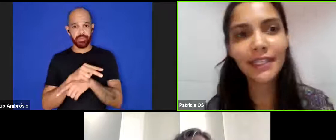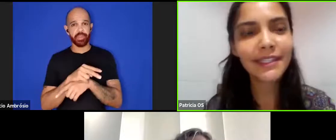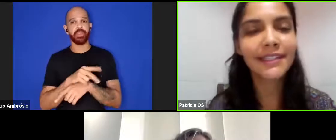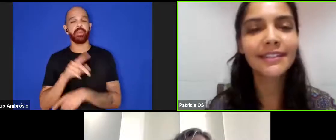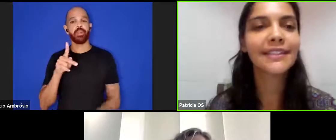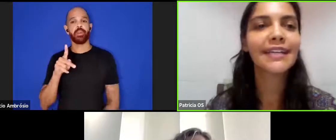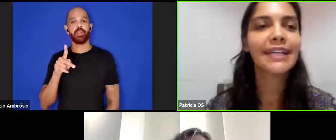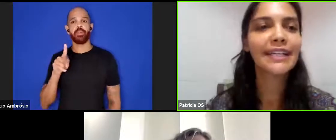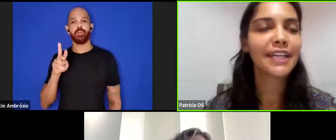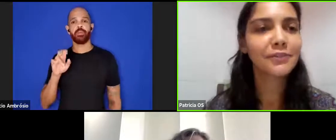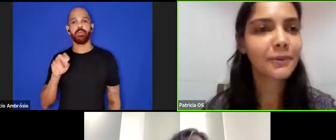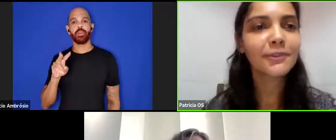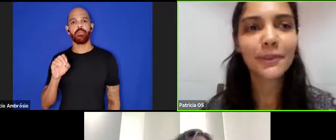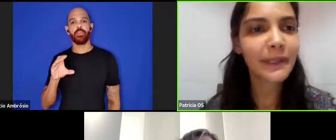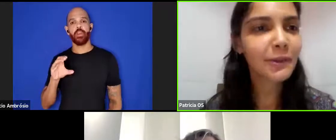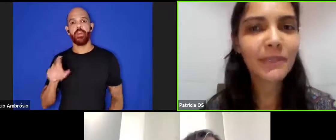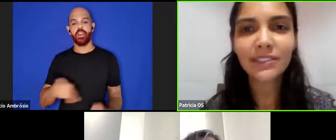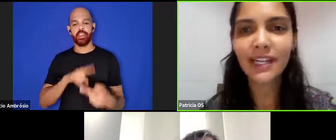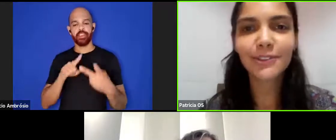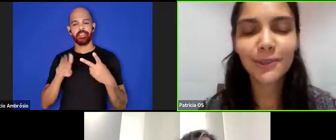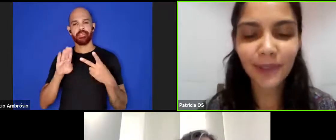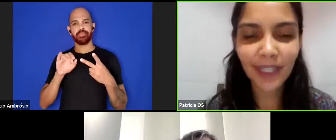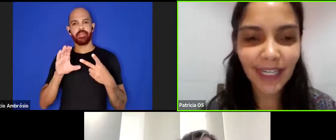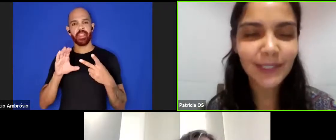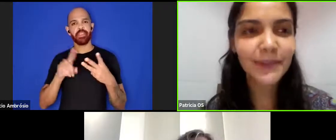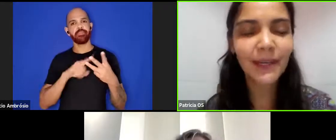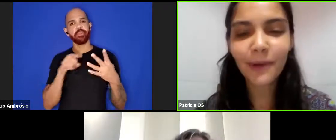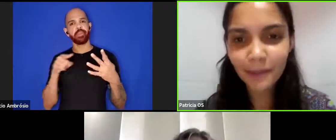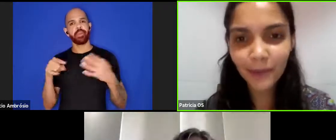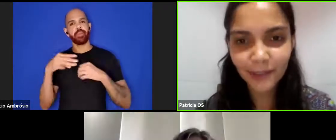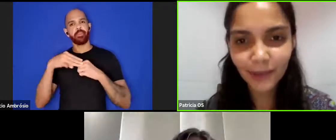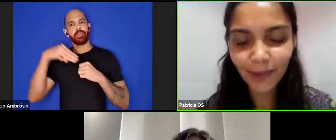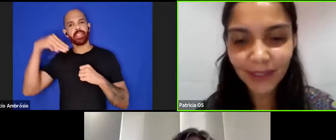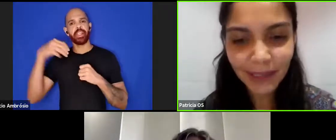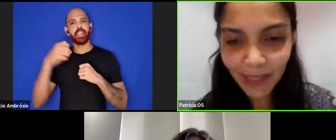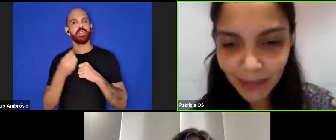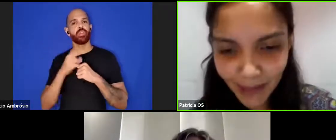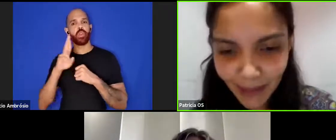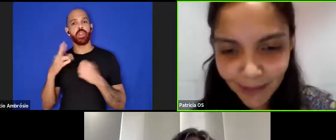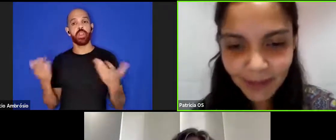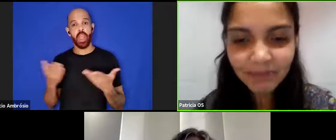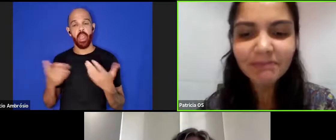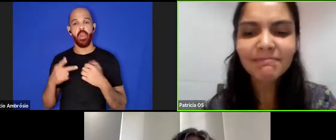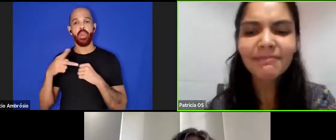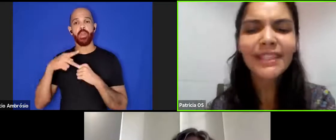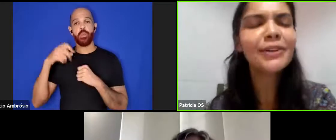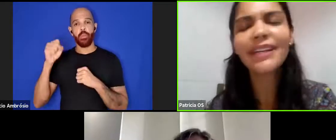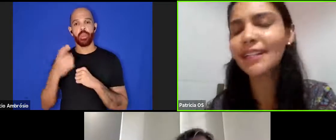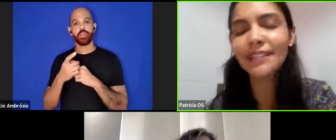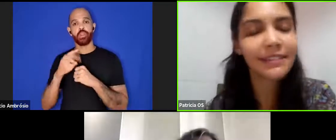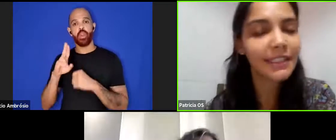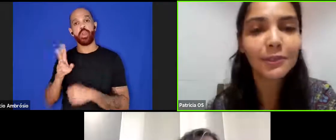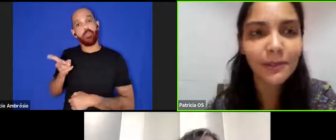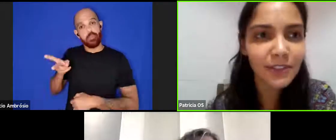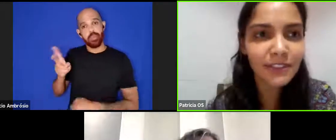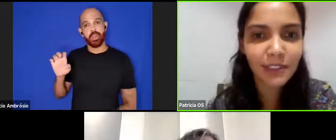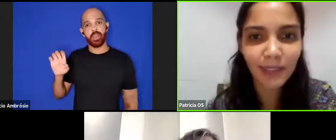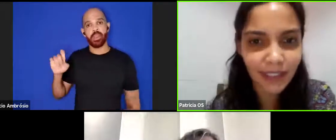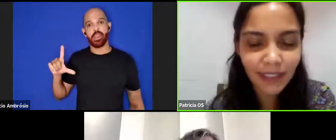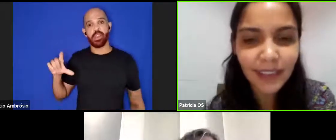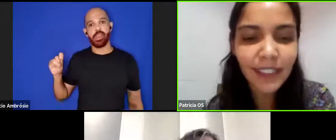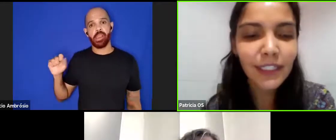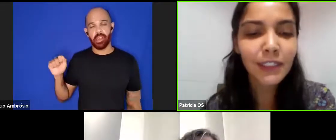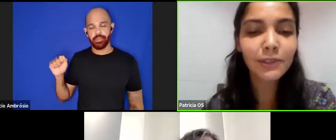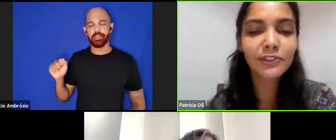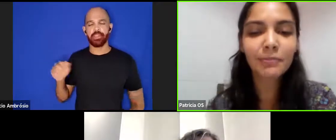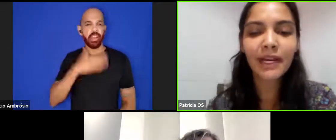fui BIBIC, e aí fui construindo o mestrado, doutorado, e agora o pós-doc também no ELSA. E eu quero agradecer a todos que